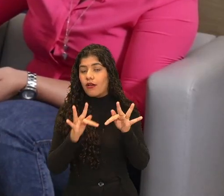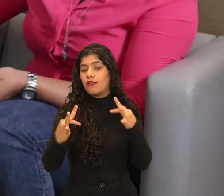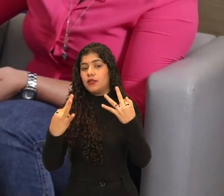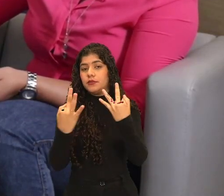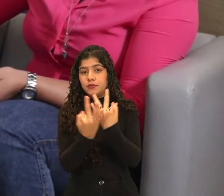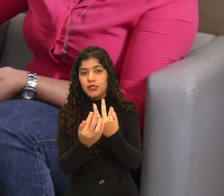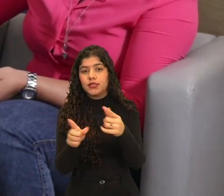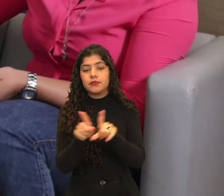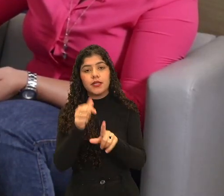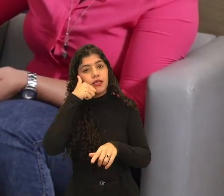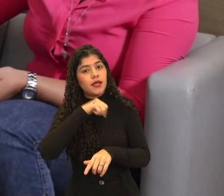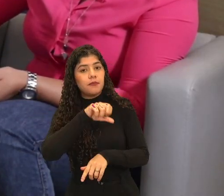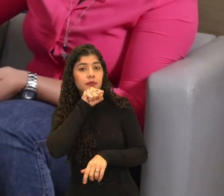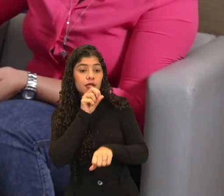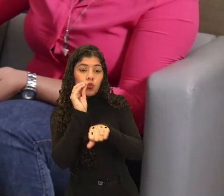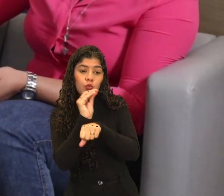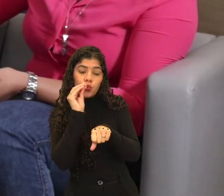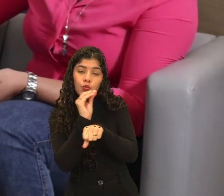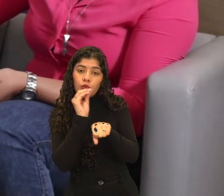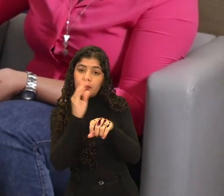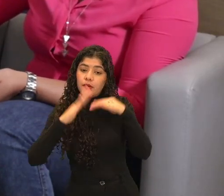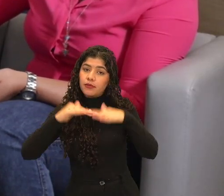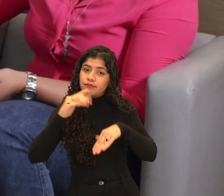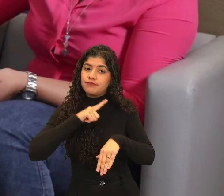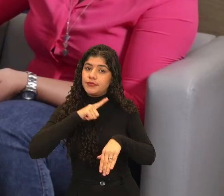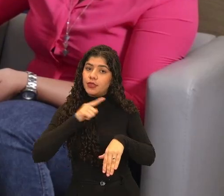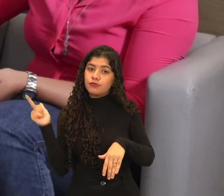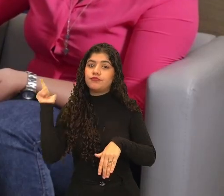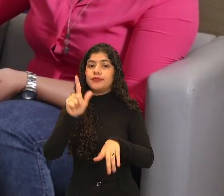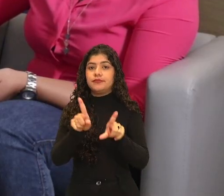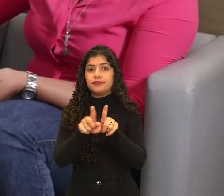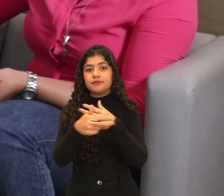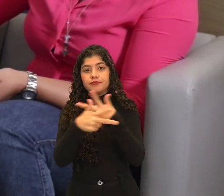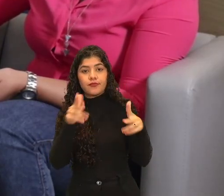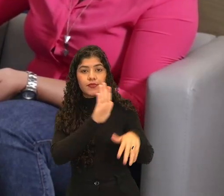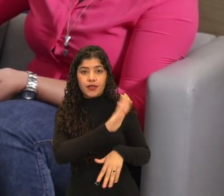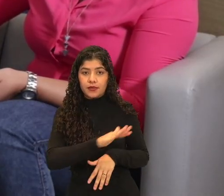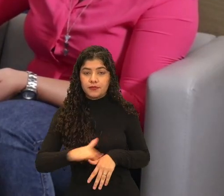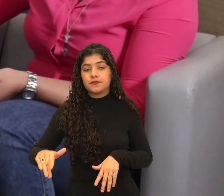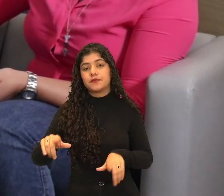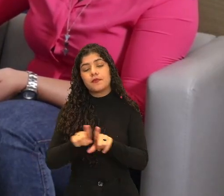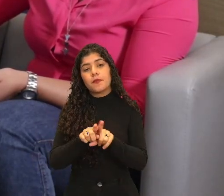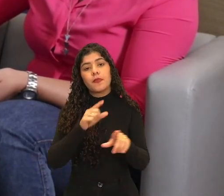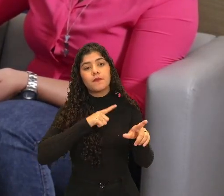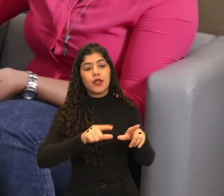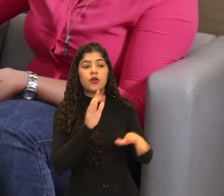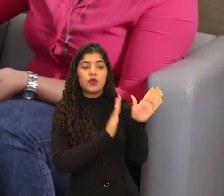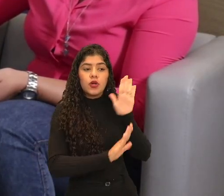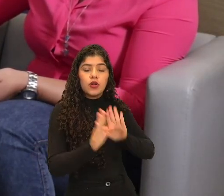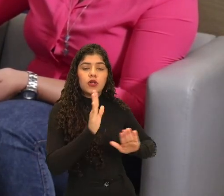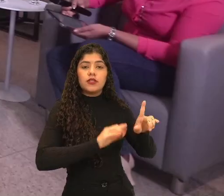a mãe, se a mãe é cuidadora, capacitá-la para que ela possa também cuidar daquela criança. Em termos de terapia, aprender